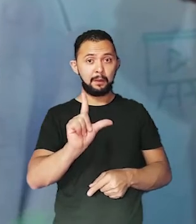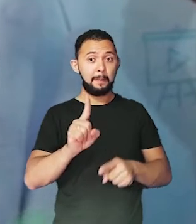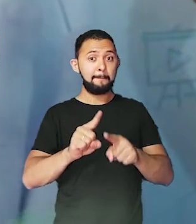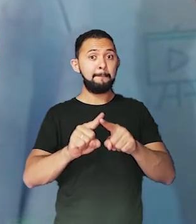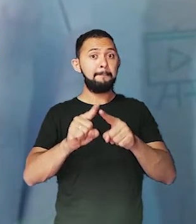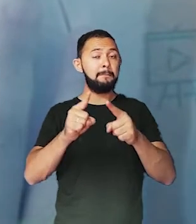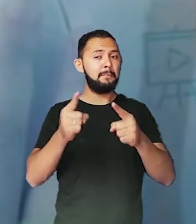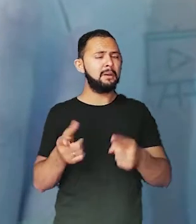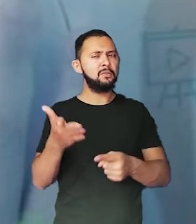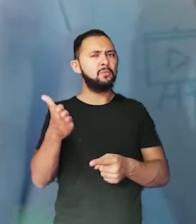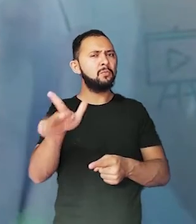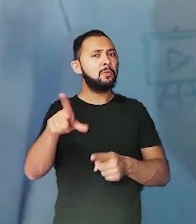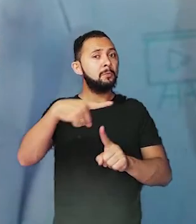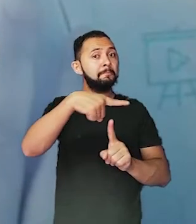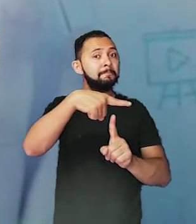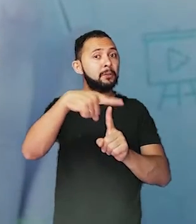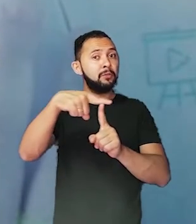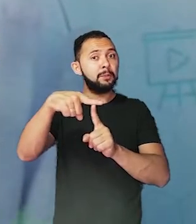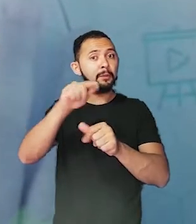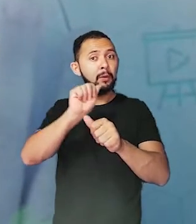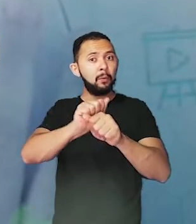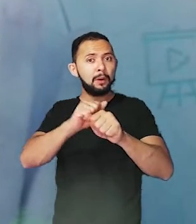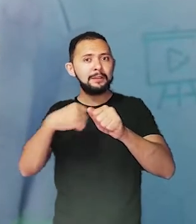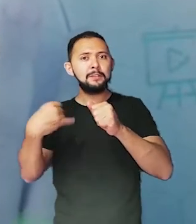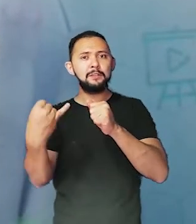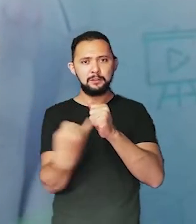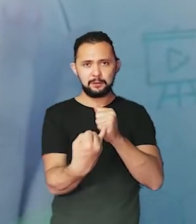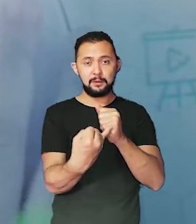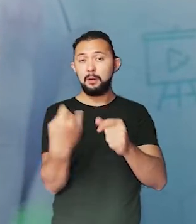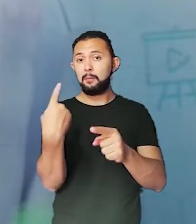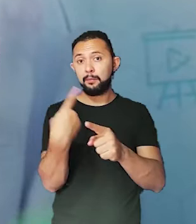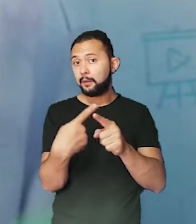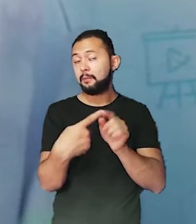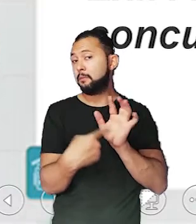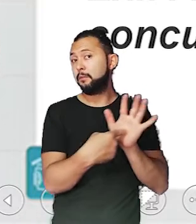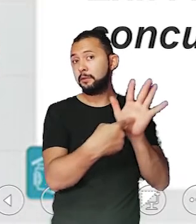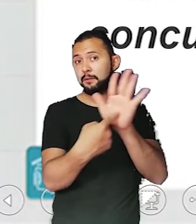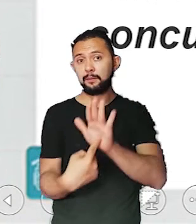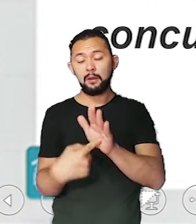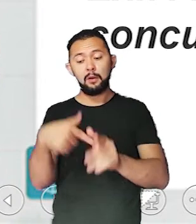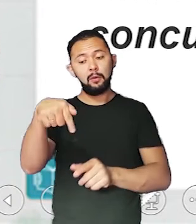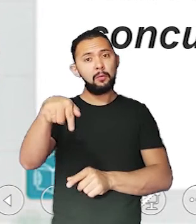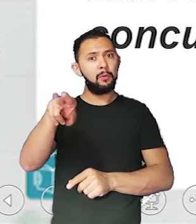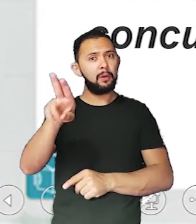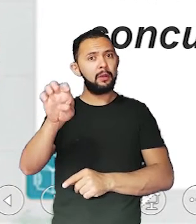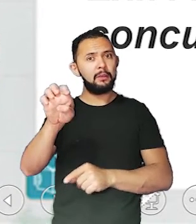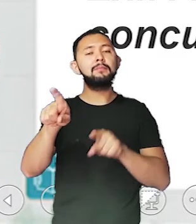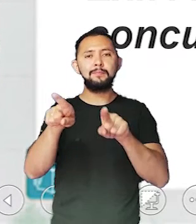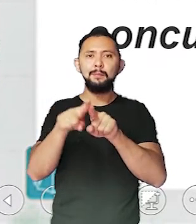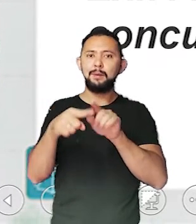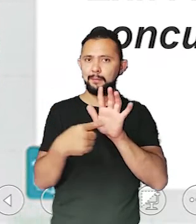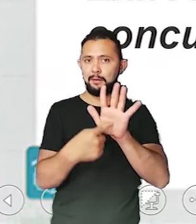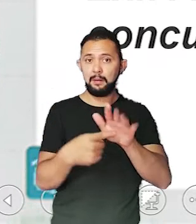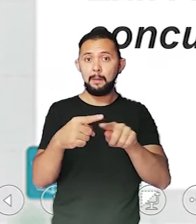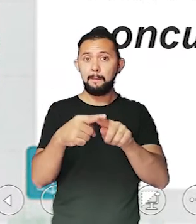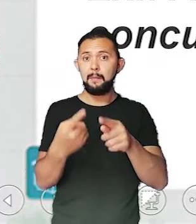vamos para as adjetivas. O que ele vai continuar aparecendo, certo? Olha o que, ele vai continuar aparecendo. Só que agora